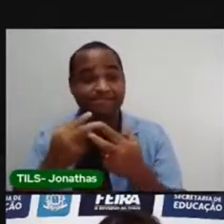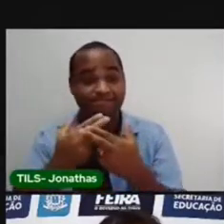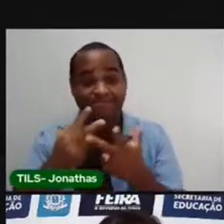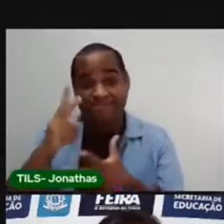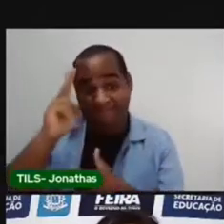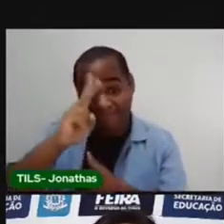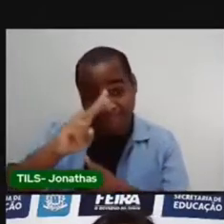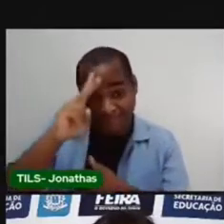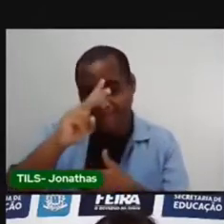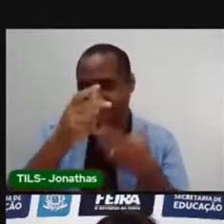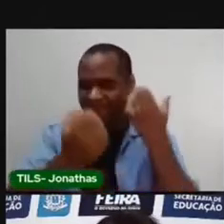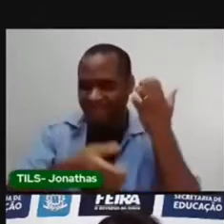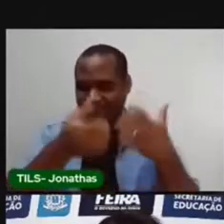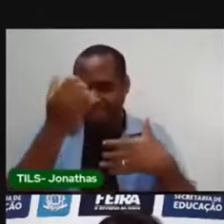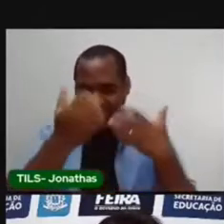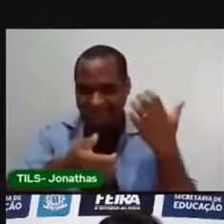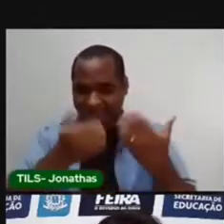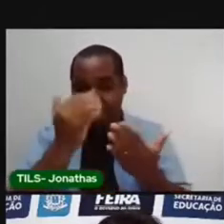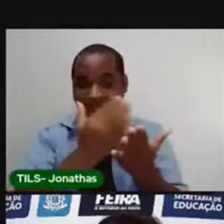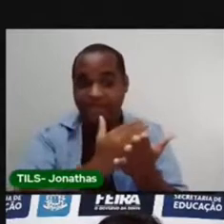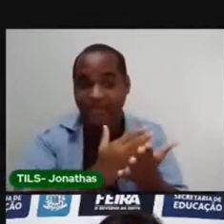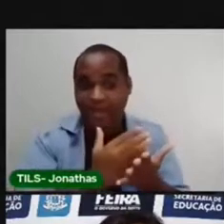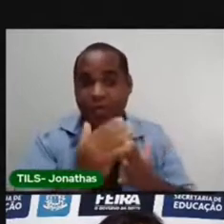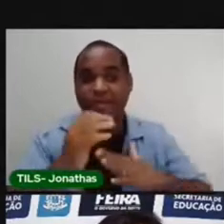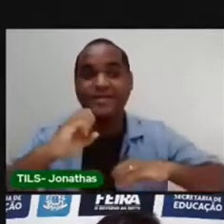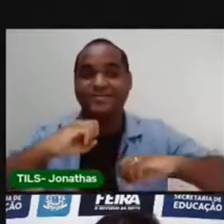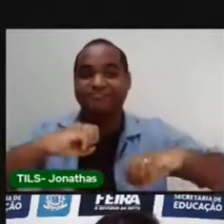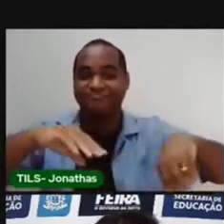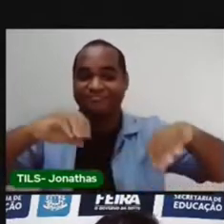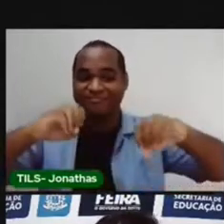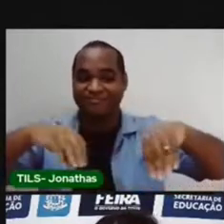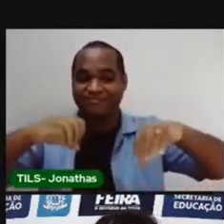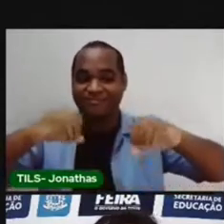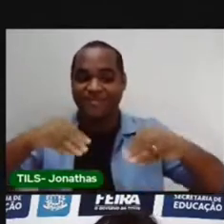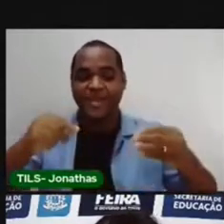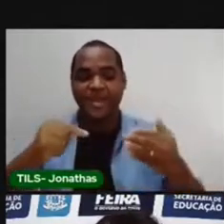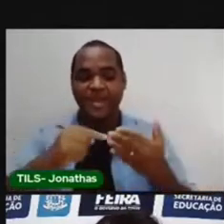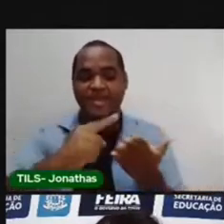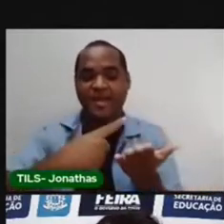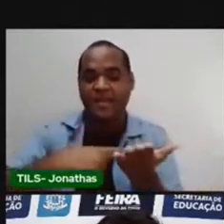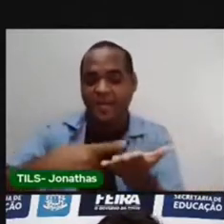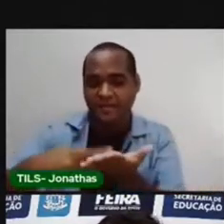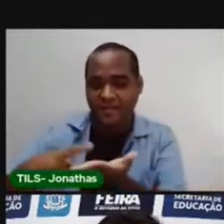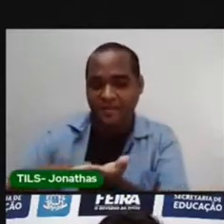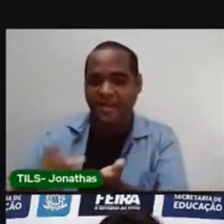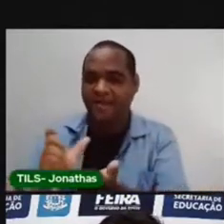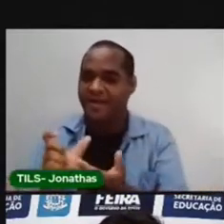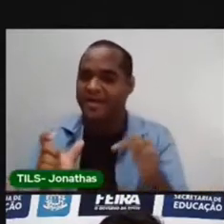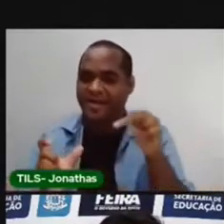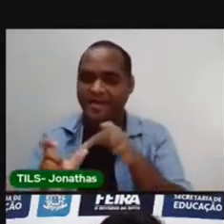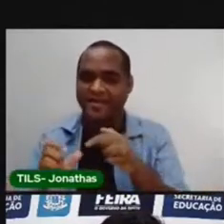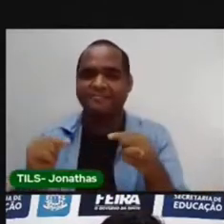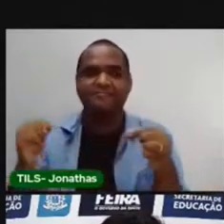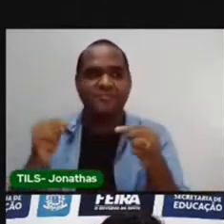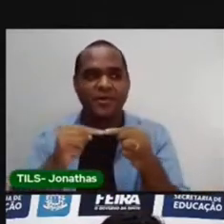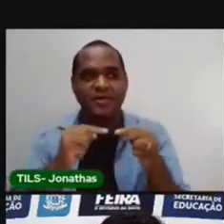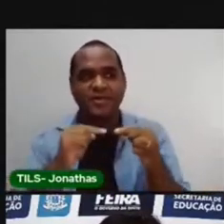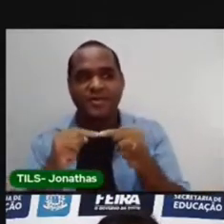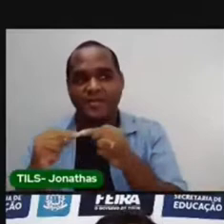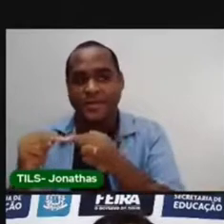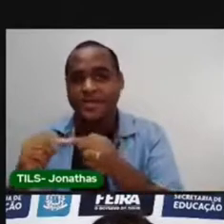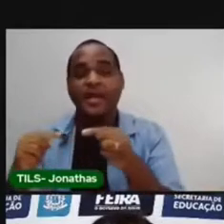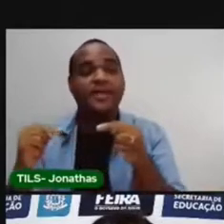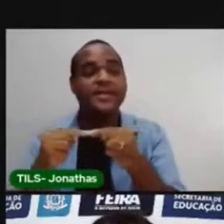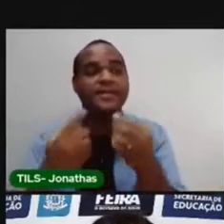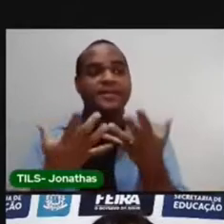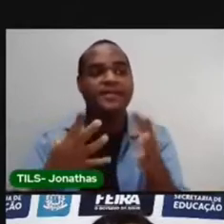do que eu expliquei lá no início da nossa aula, que as parlendas têm rimas. E as rimas é